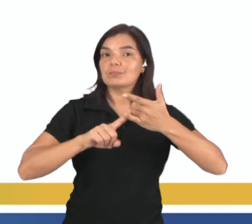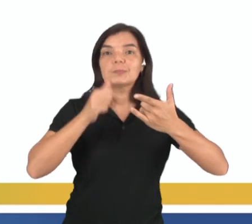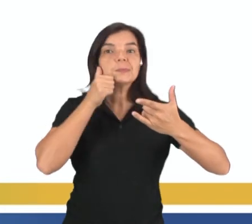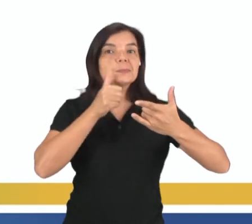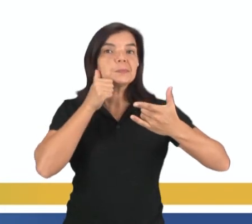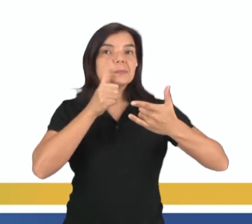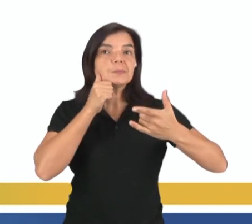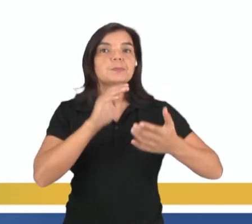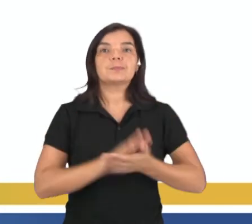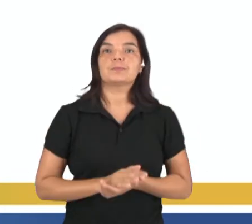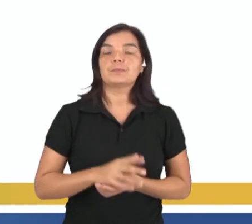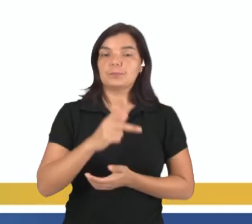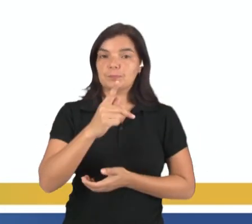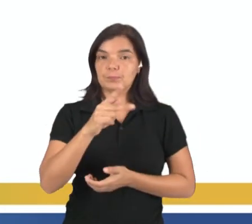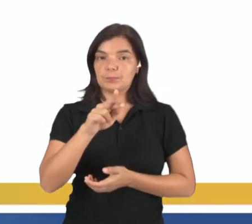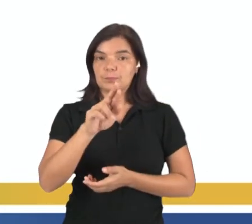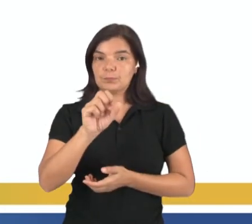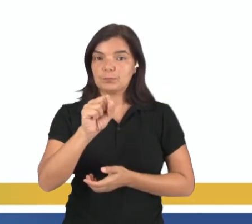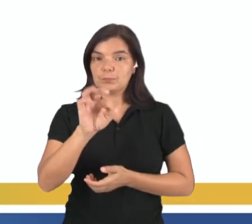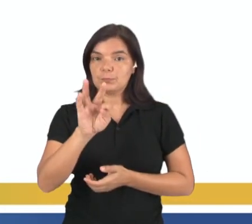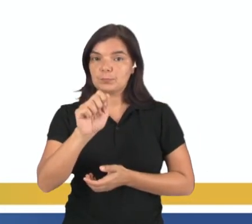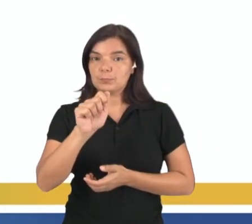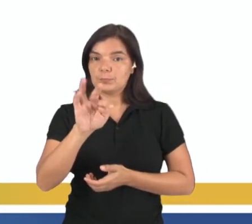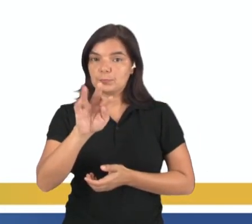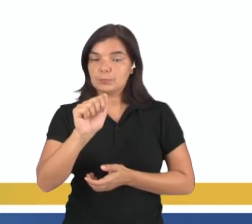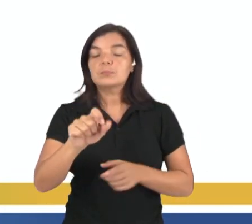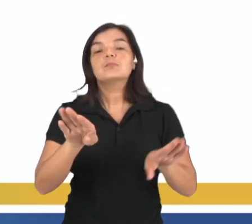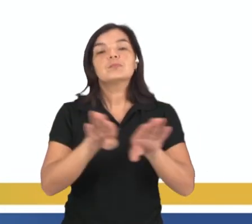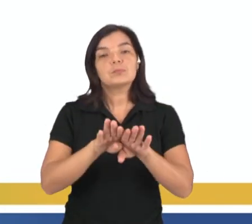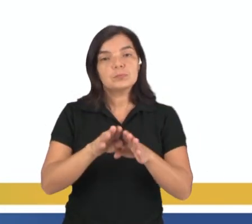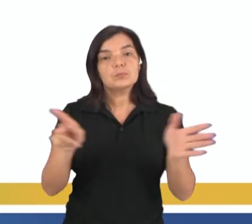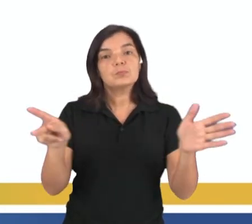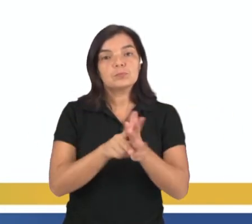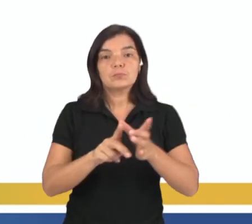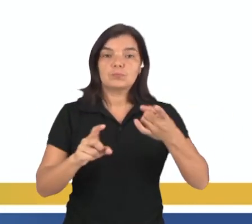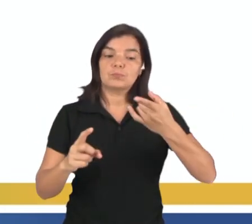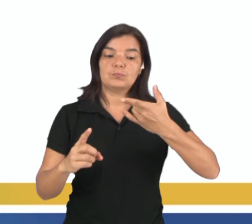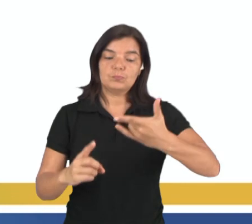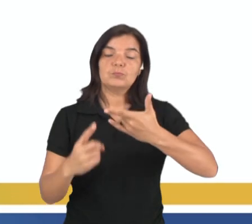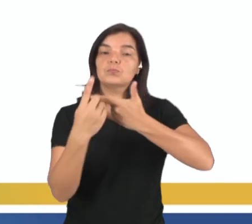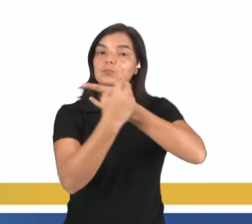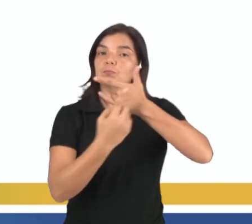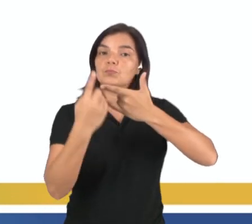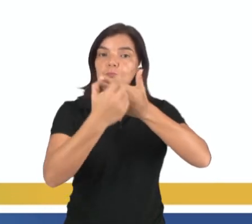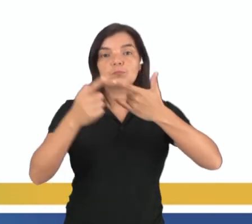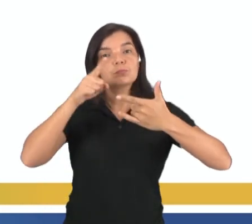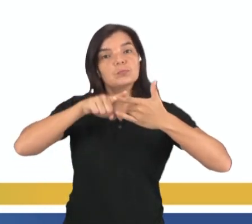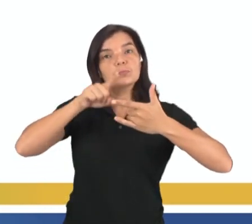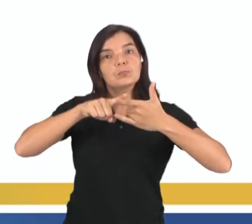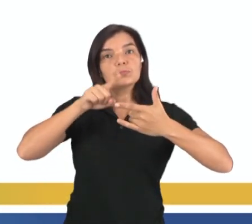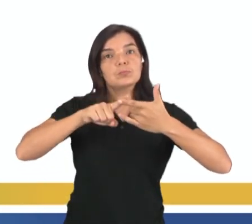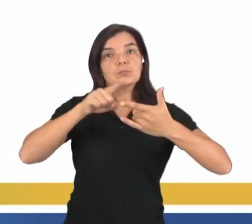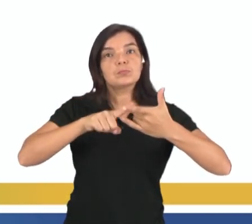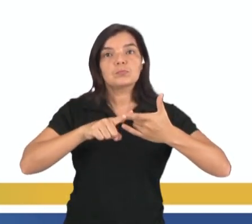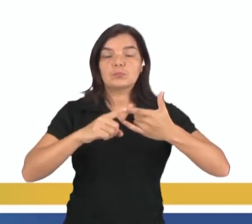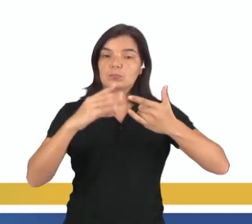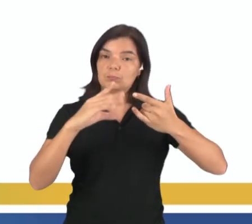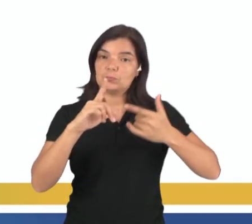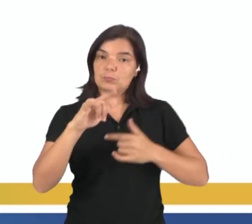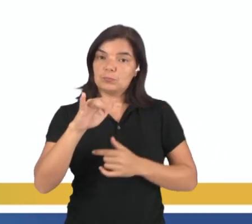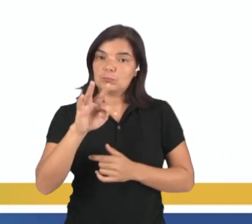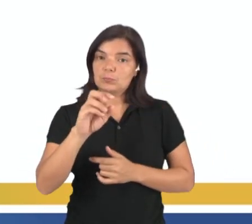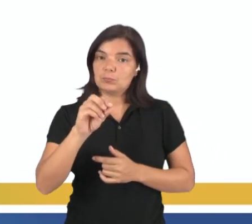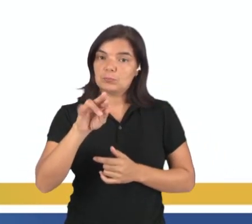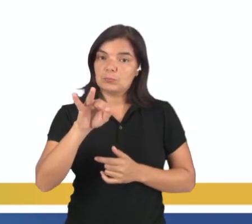feminino. Próstata é uma glândula que está relacionada ao sistema reprodutor masculino. Clitóris vai ser